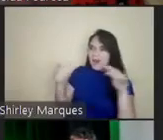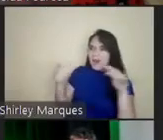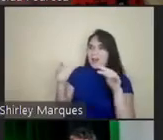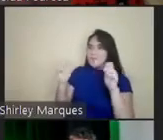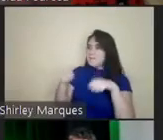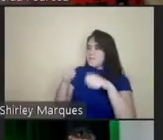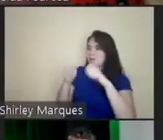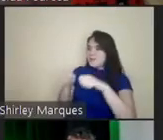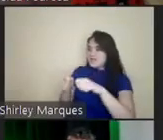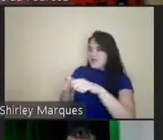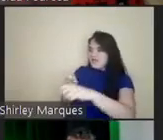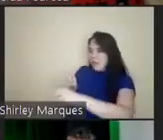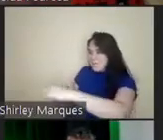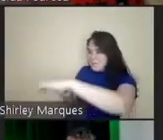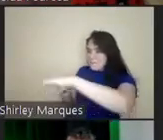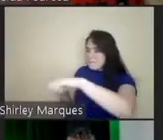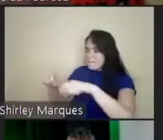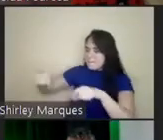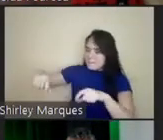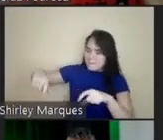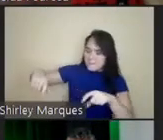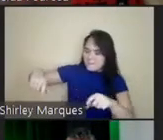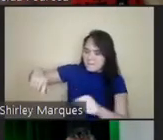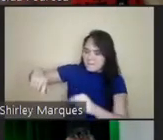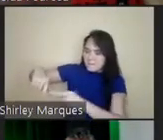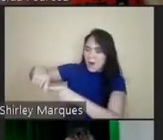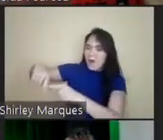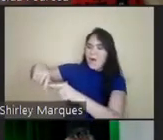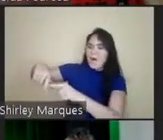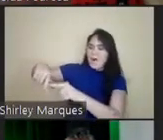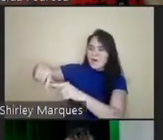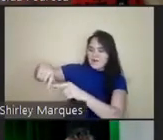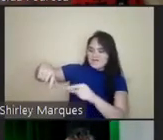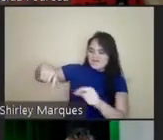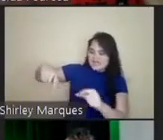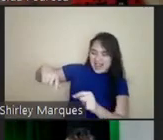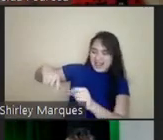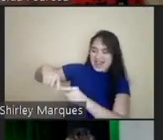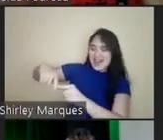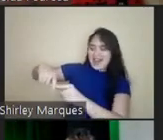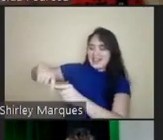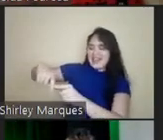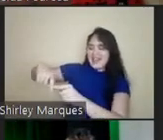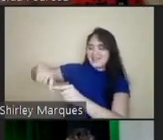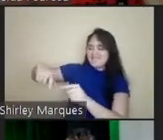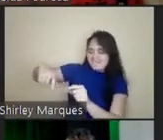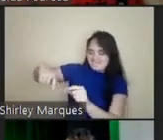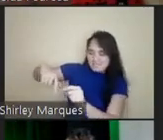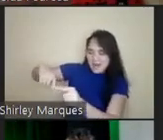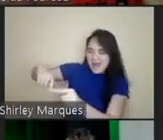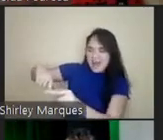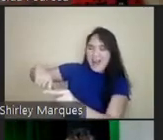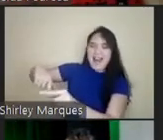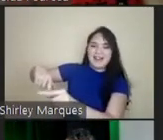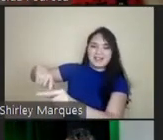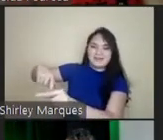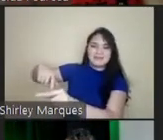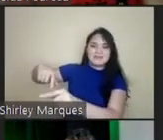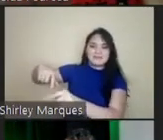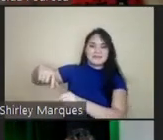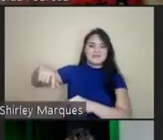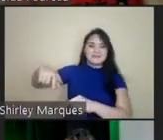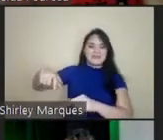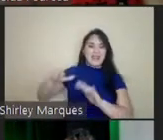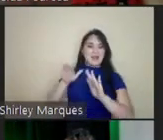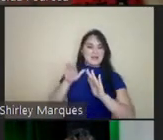e melindrosamente lamba a trave, saindo para escanteio. Nilson comenta. Mas ele